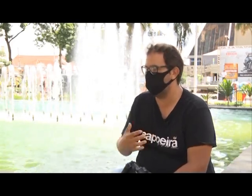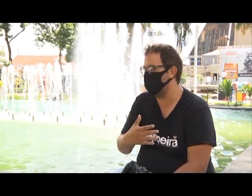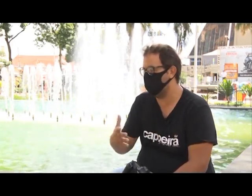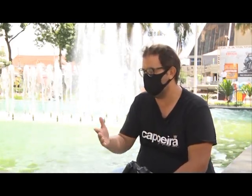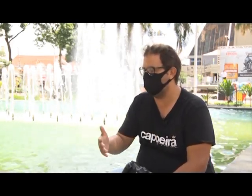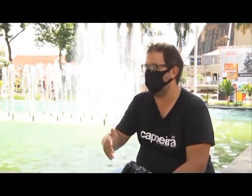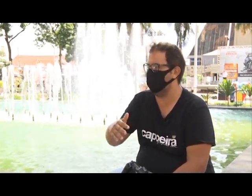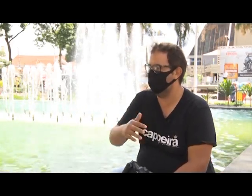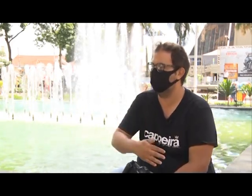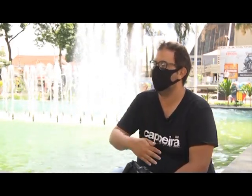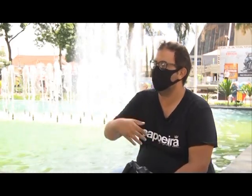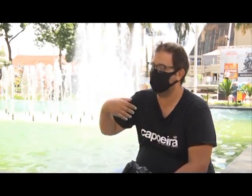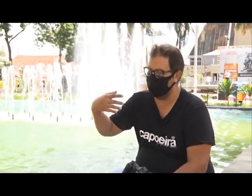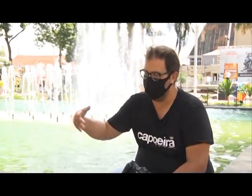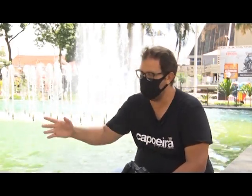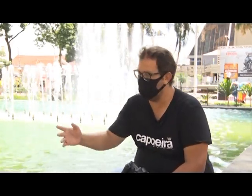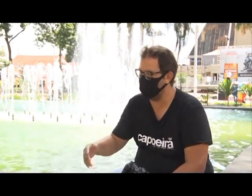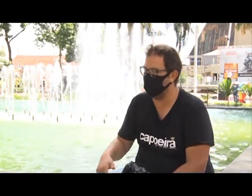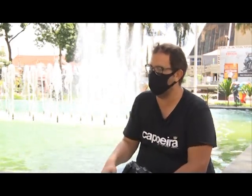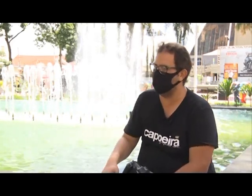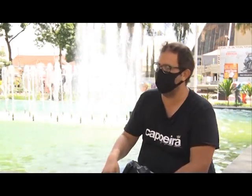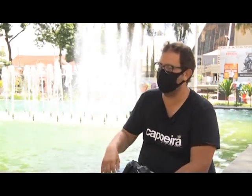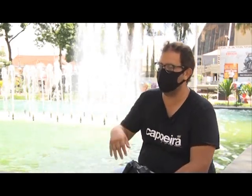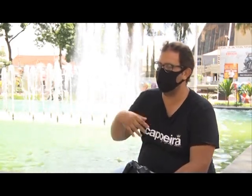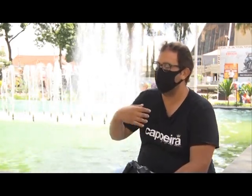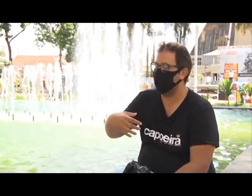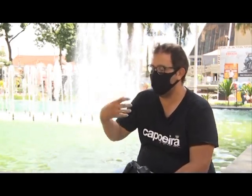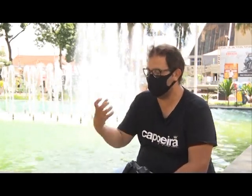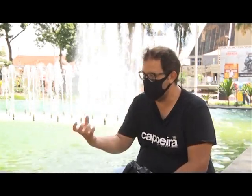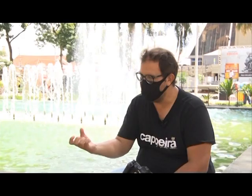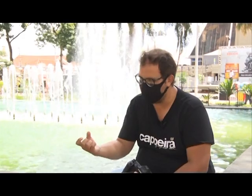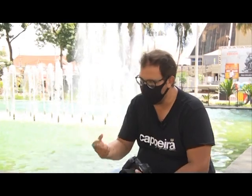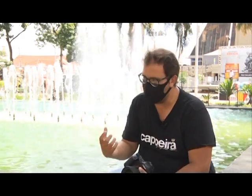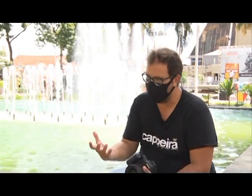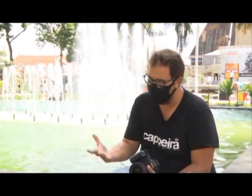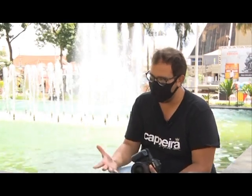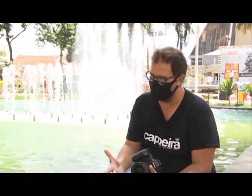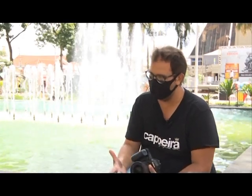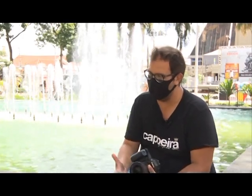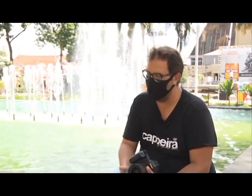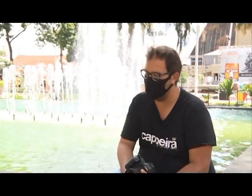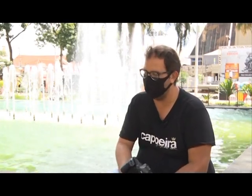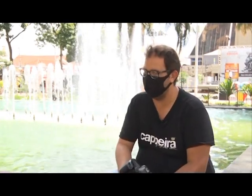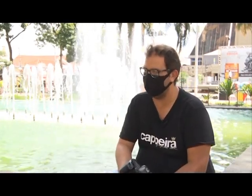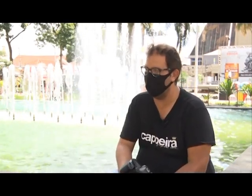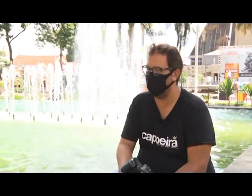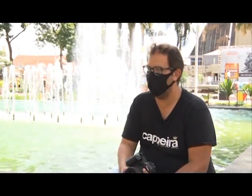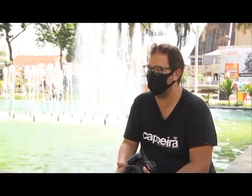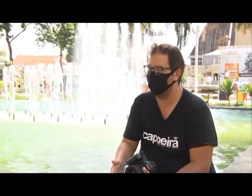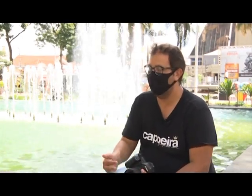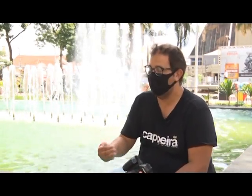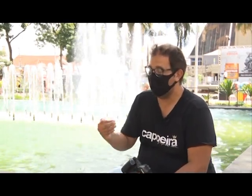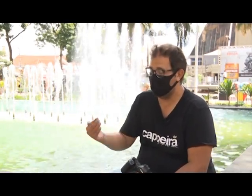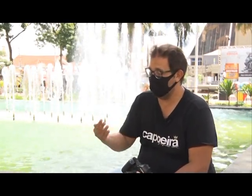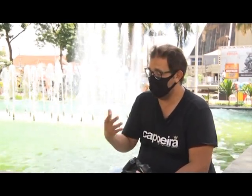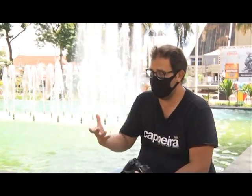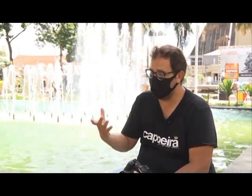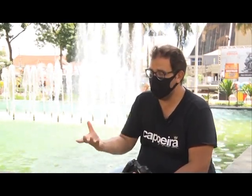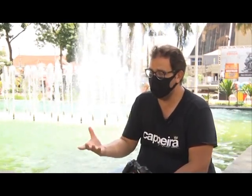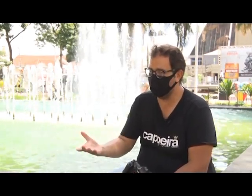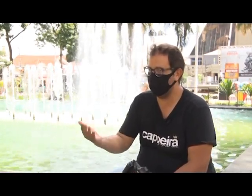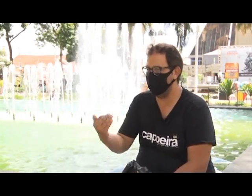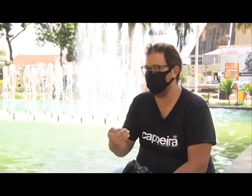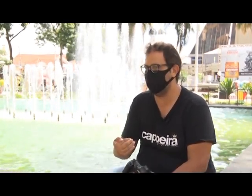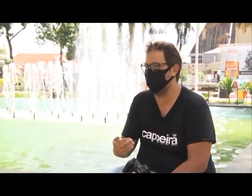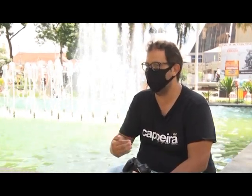domingos, que era a minha paixão, que era o quê? Sair para fotografar Rio Preto. Ele sempre andava com a máquina no carro, né? Então, e me